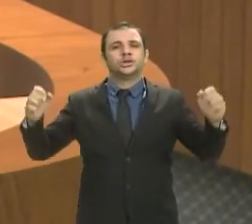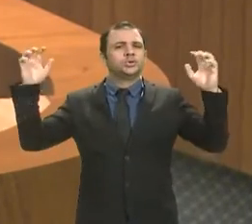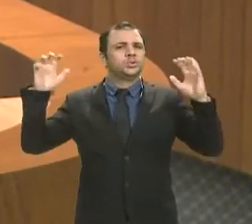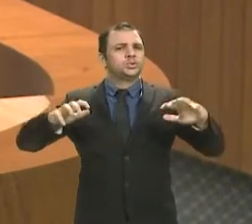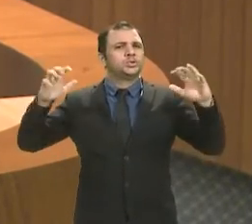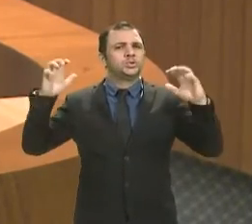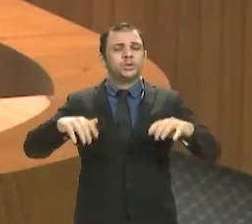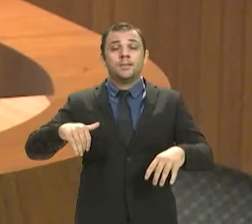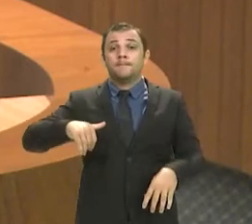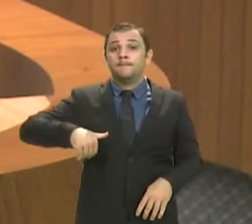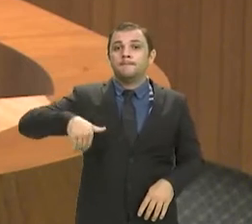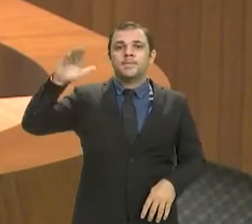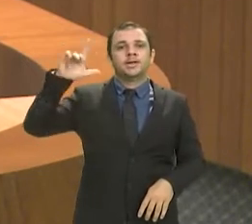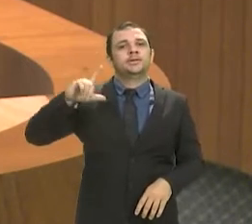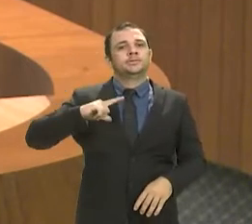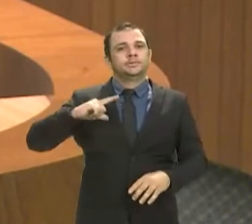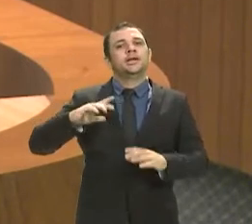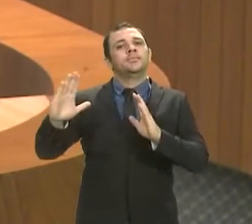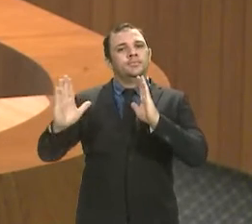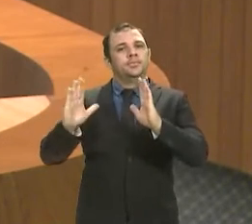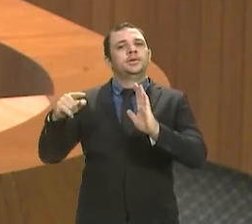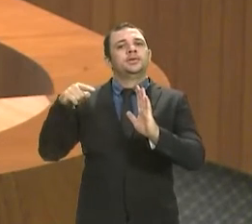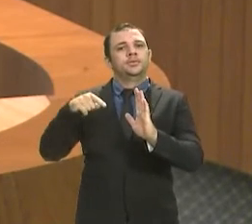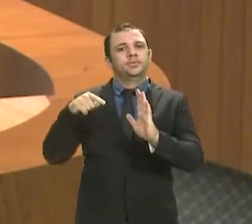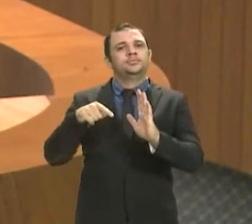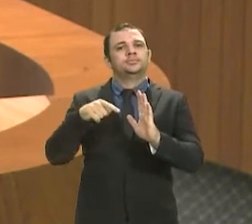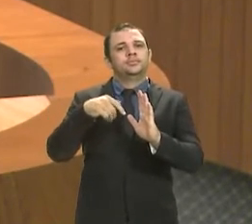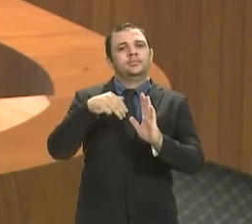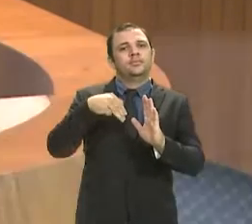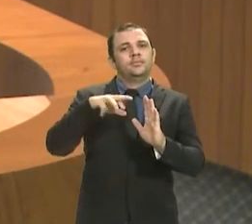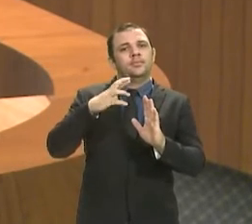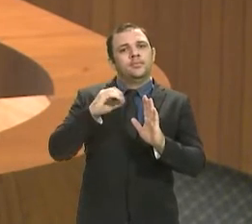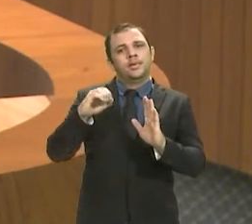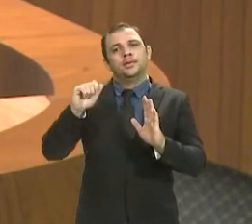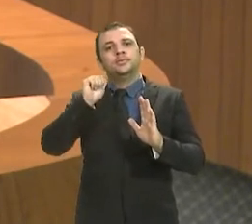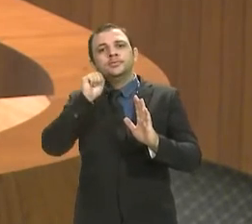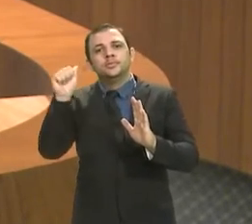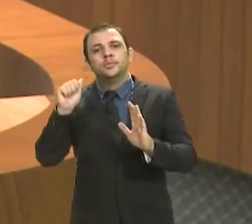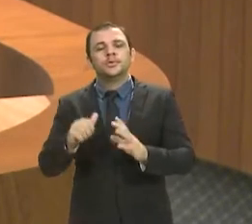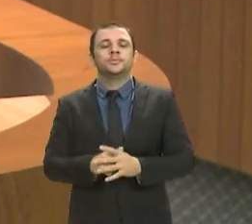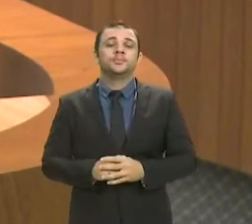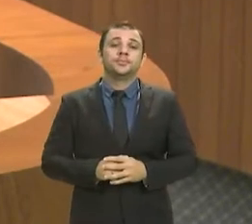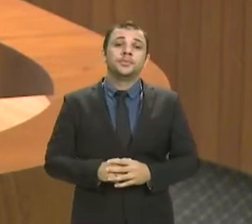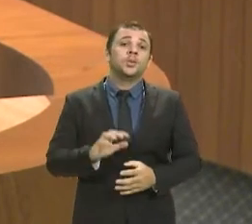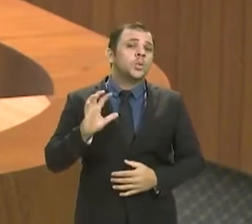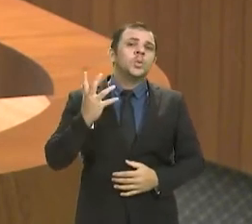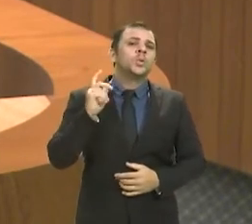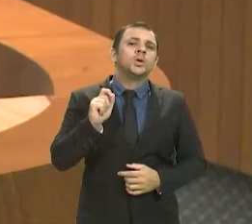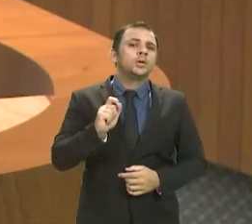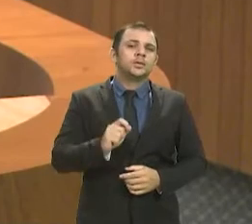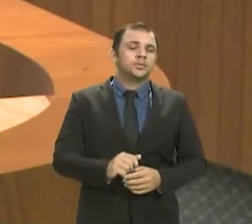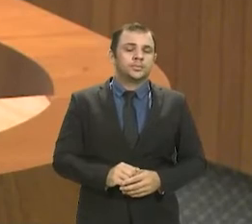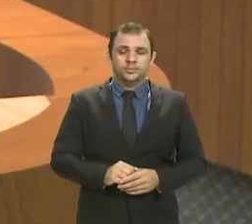historicamente, acontece nesse período. E o que aconteceu? Aqui nós temos outros deputados que fazem